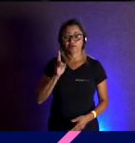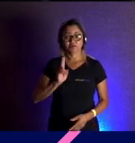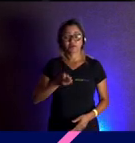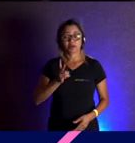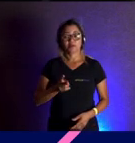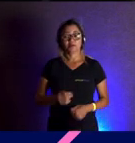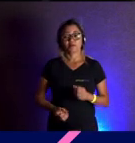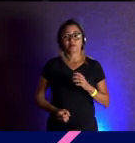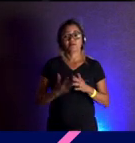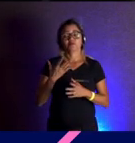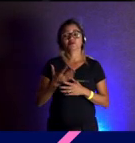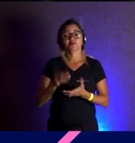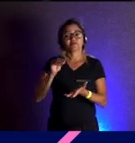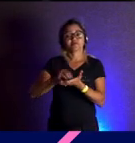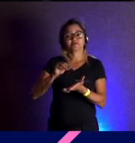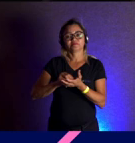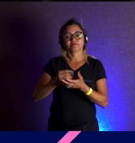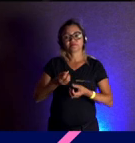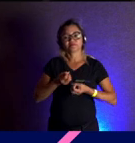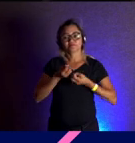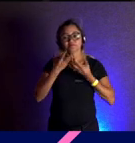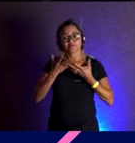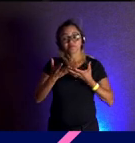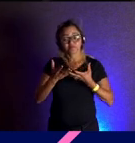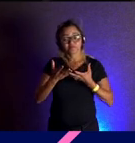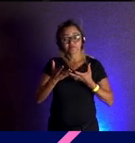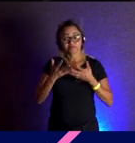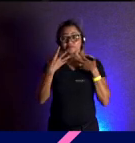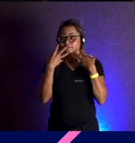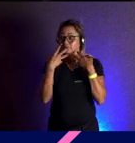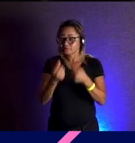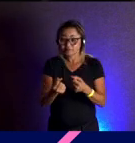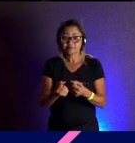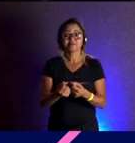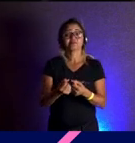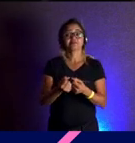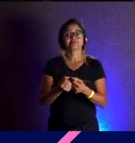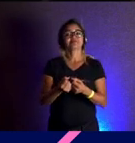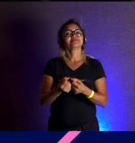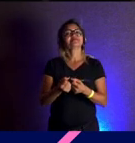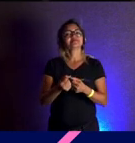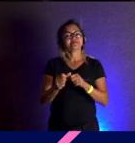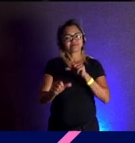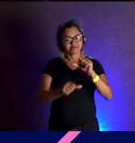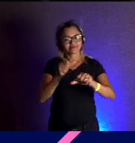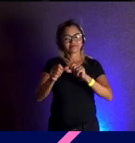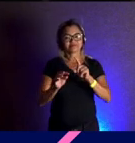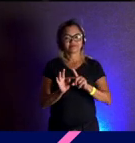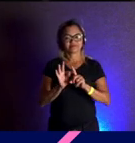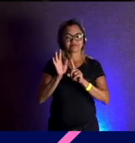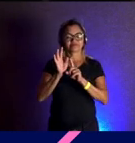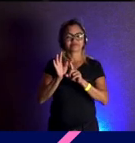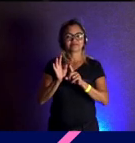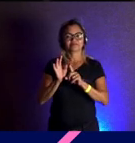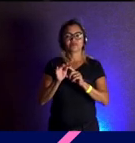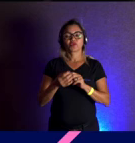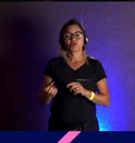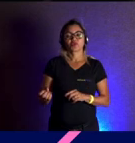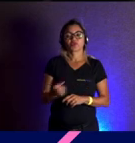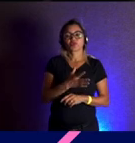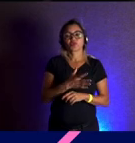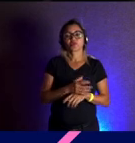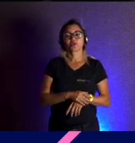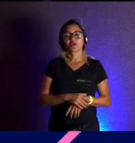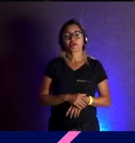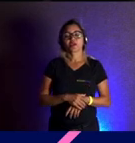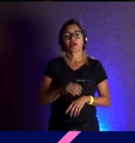desinformación, aceptó la existencia del cambio climático como un fenómeno de origen antrópico.